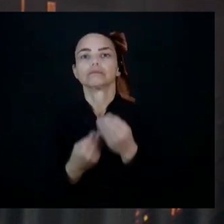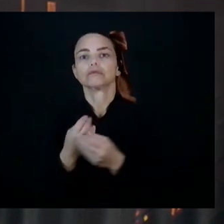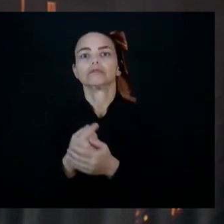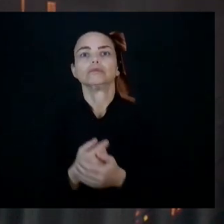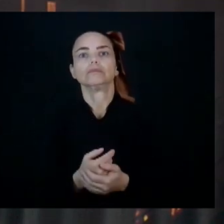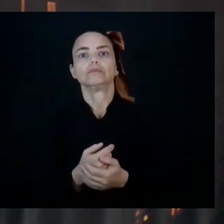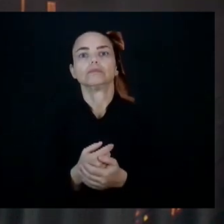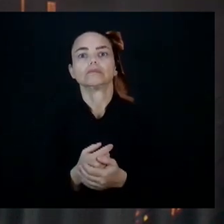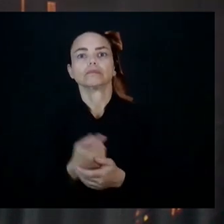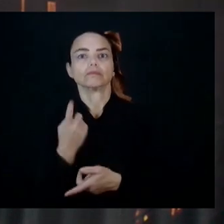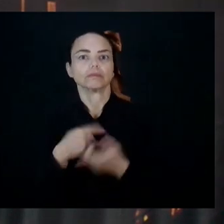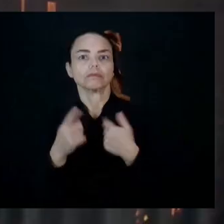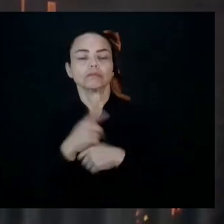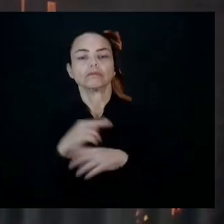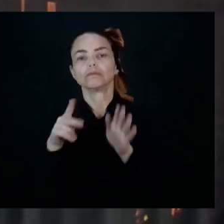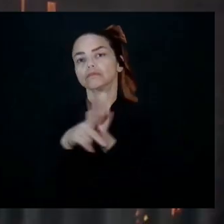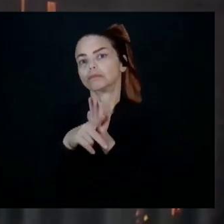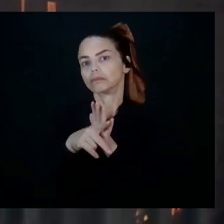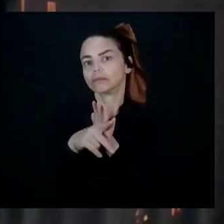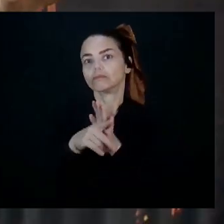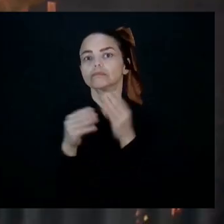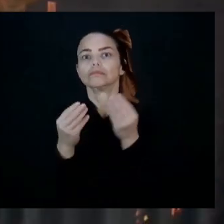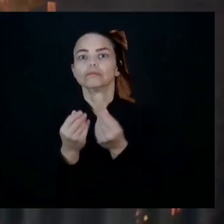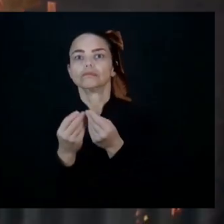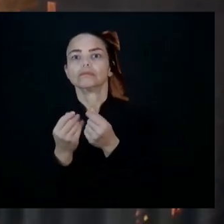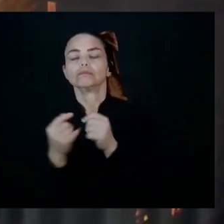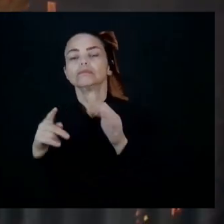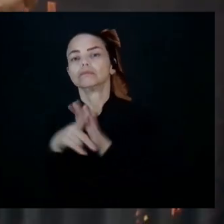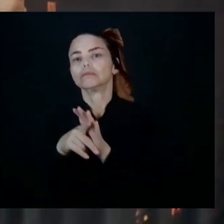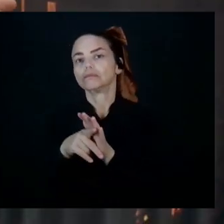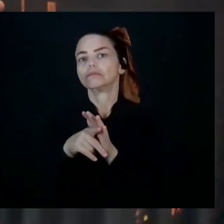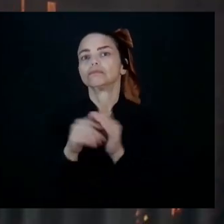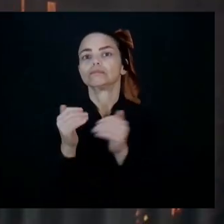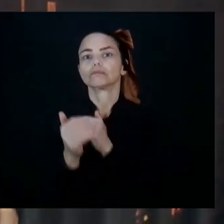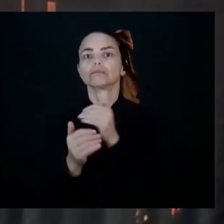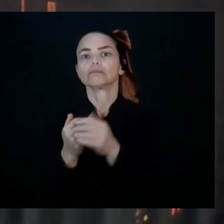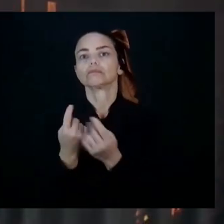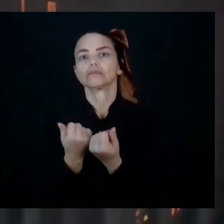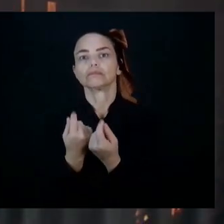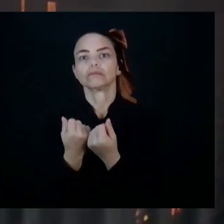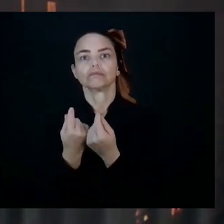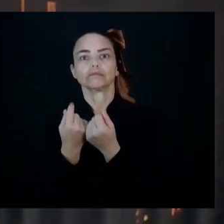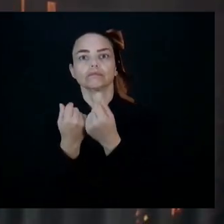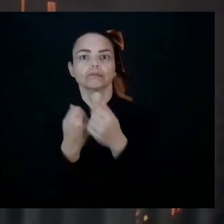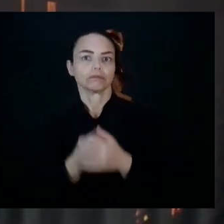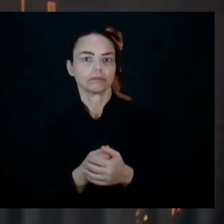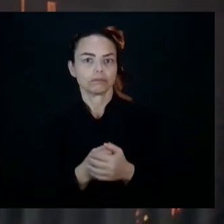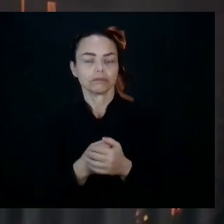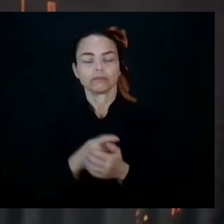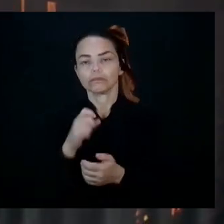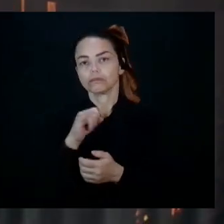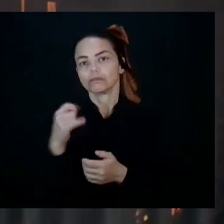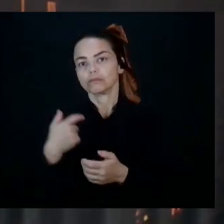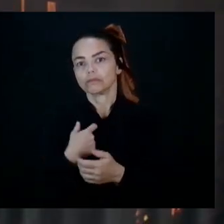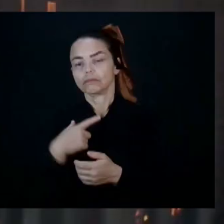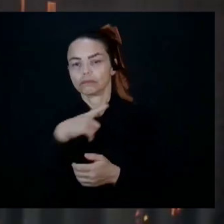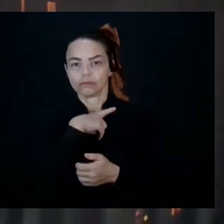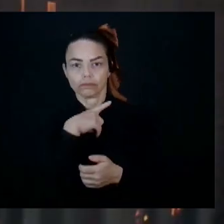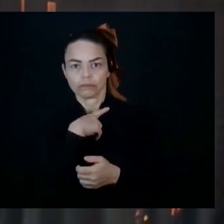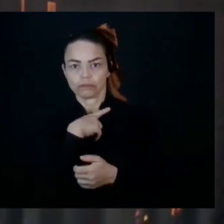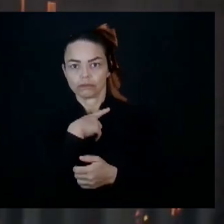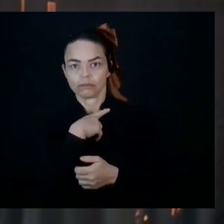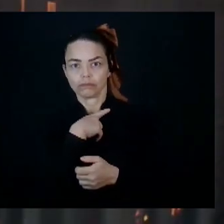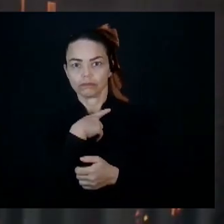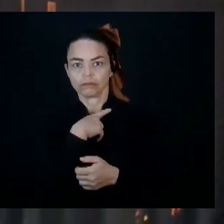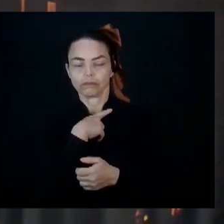com o pertencimento, com a sensação de pertencer, é através do dinheiro. Né? Então, se eu tenho como